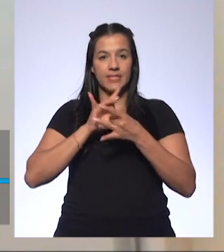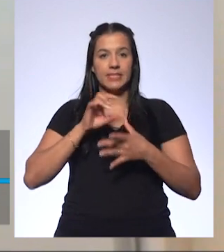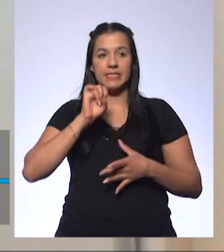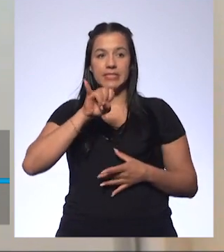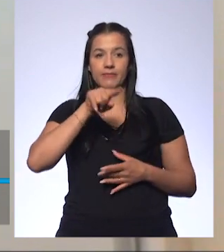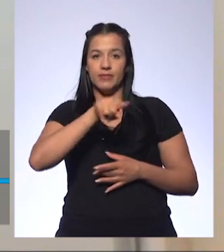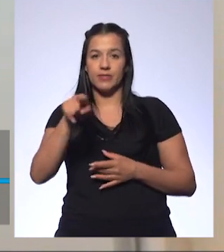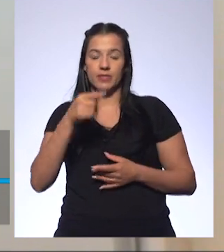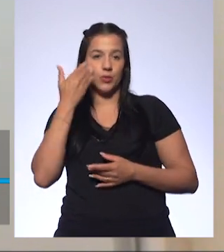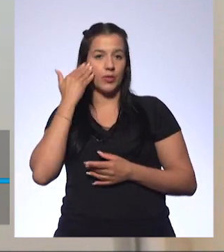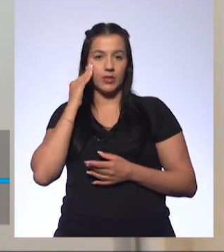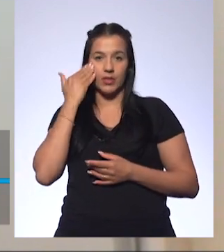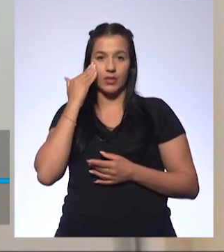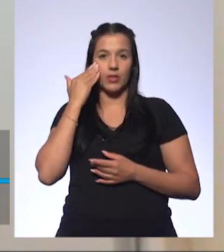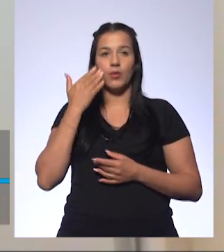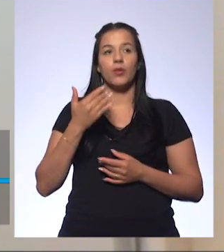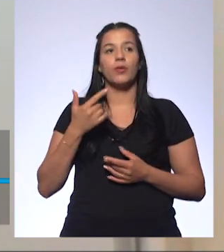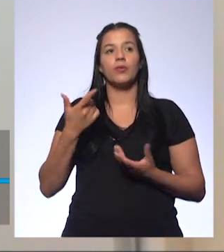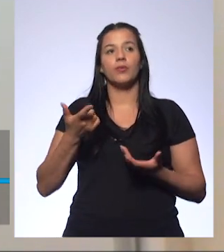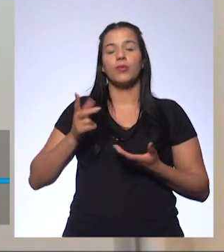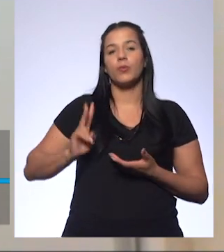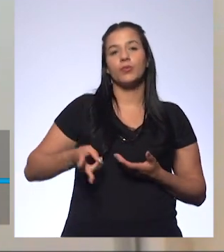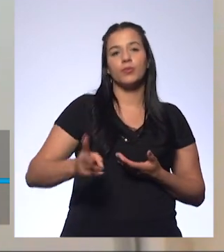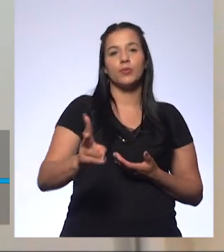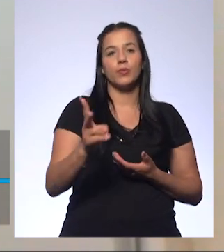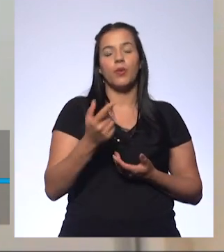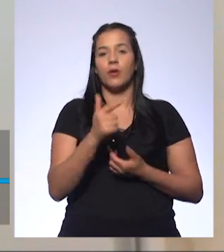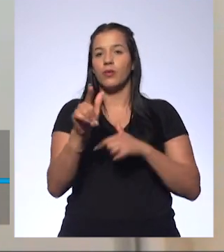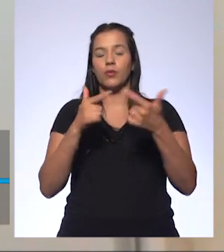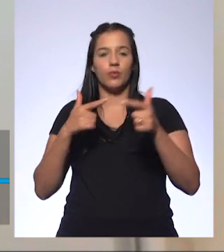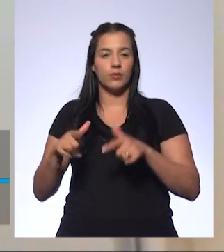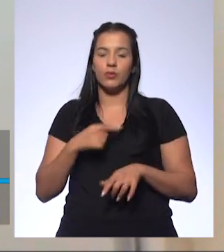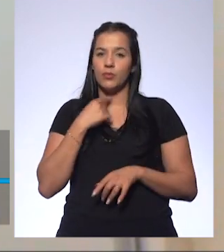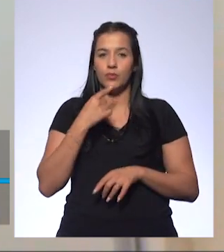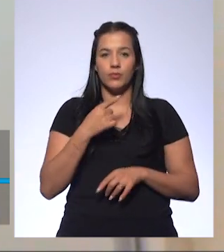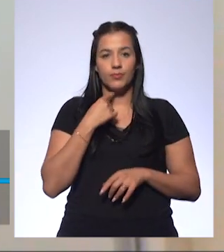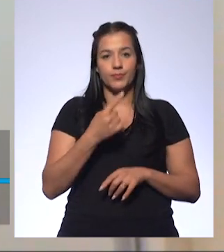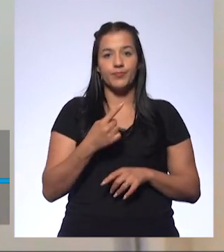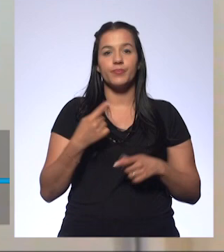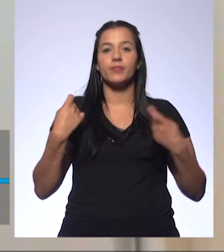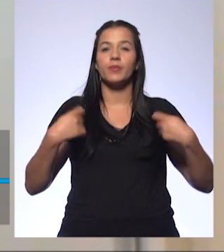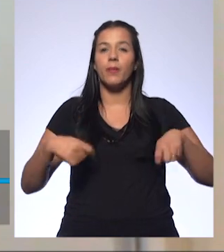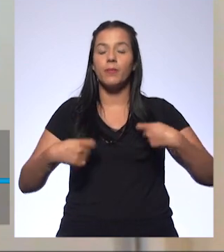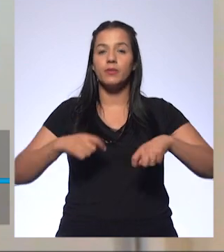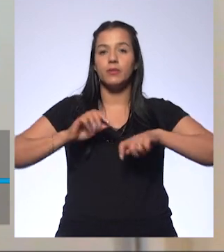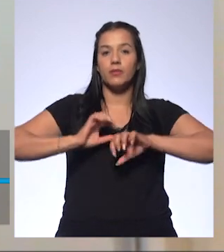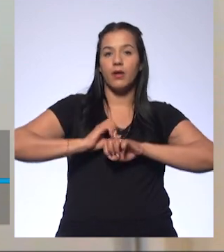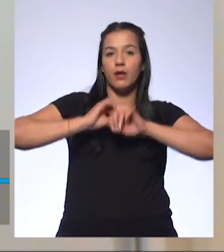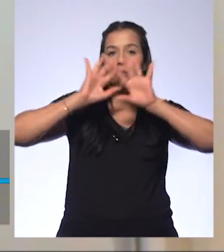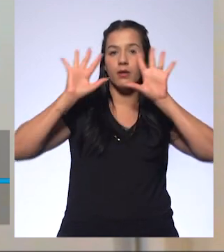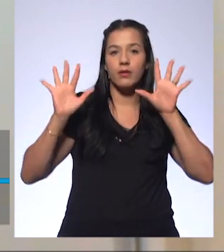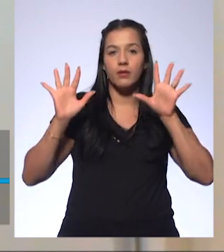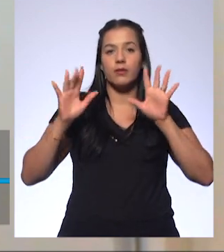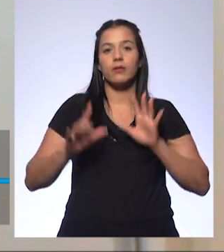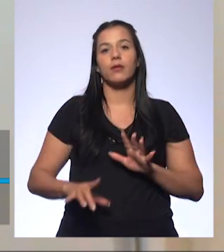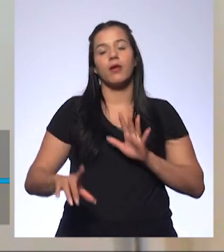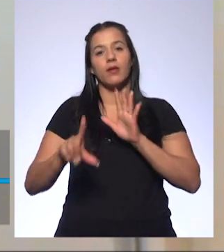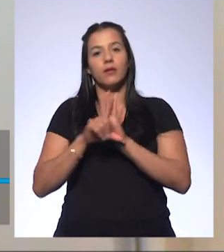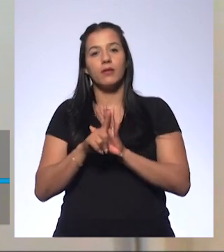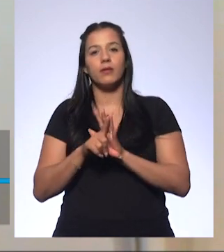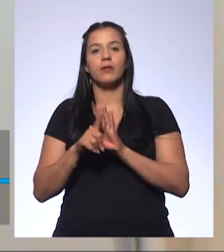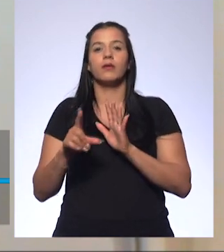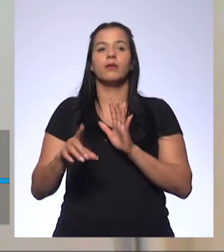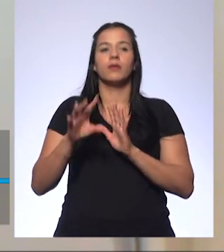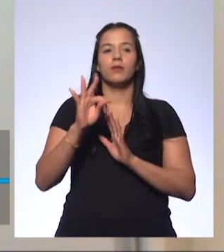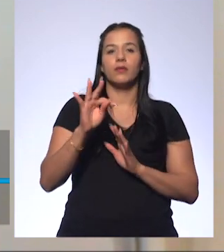uma parte, você não consegue dar continuidade. Então, se a gente não tiver clareza, por exemplo, da lei do octeto, né, da